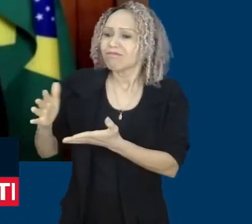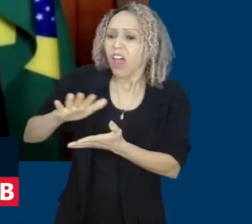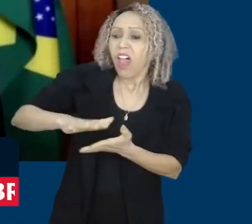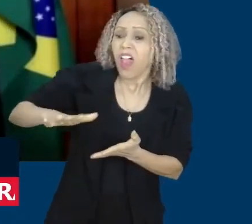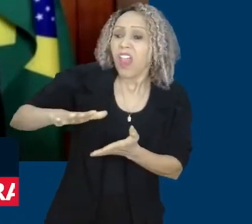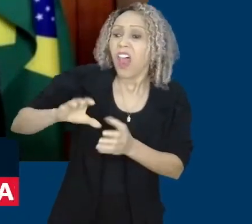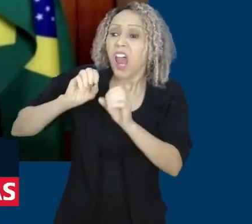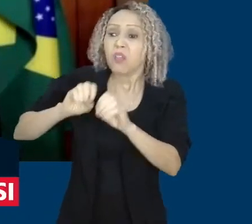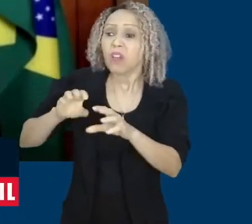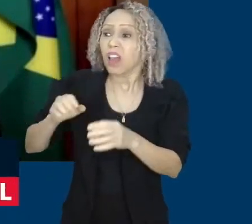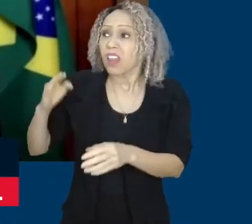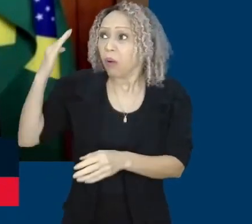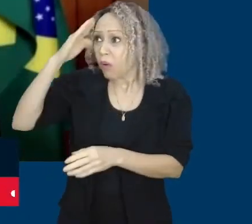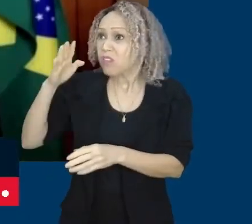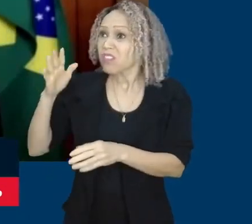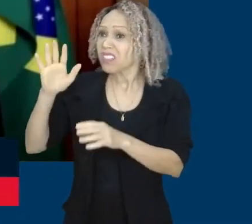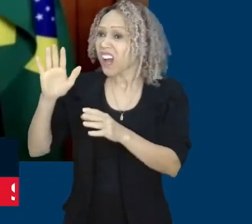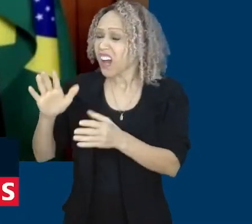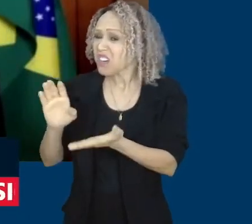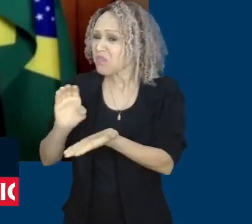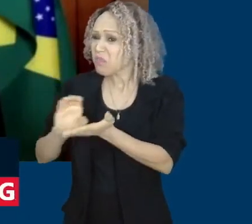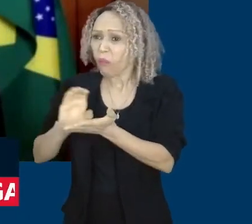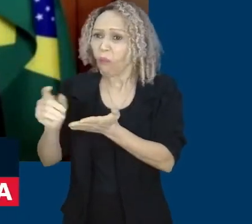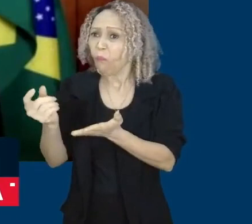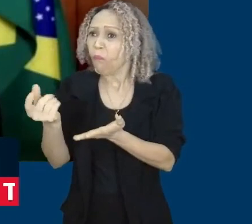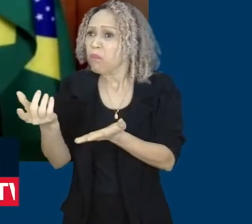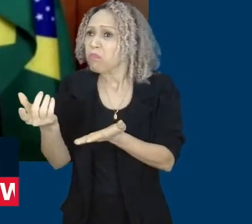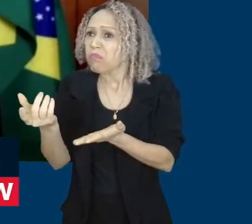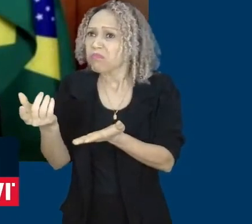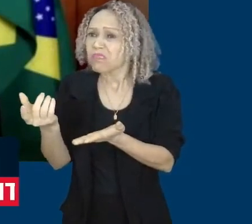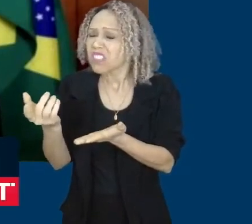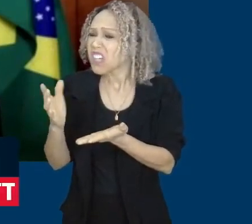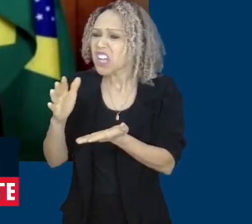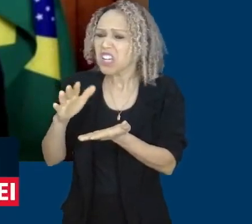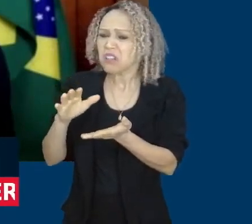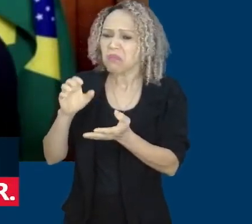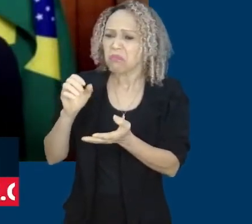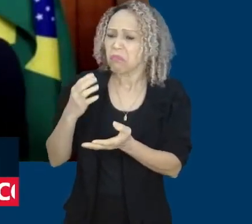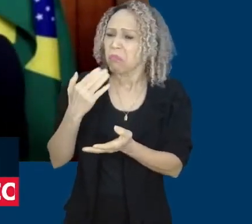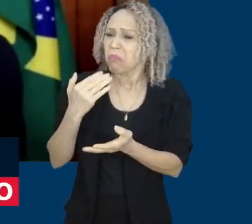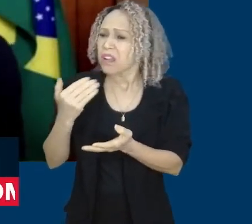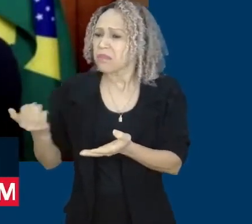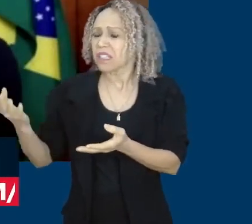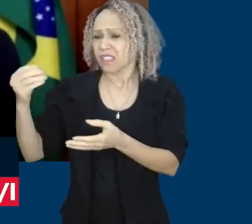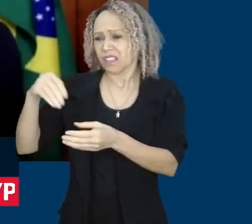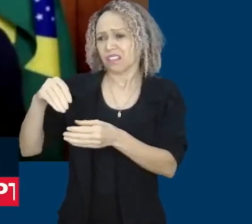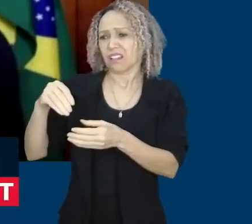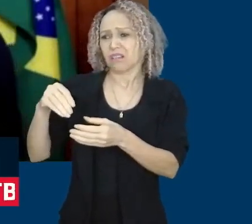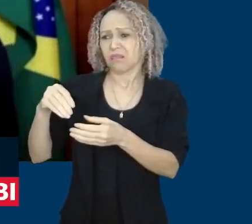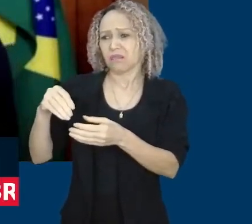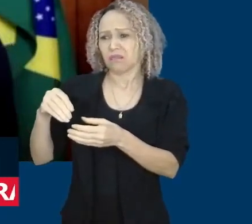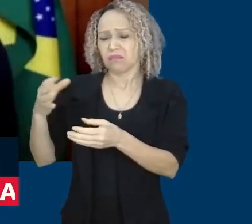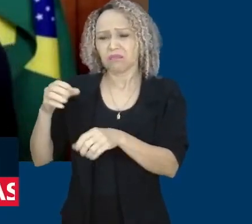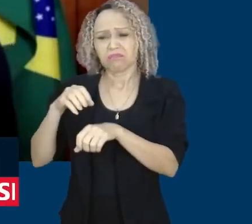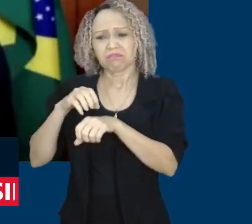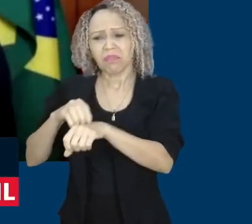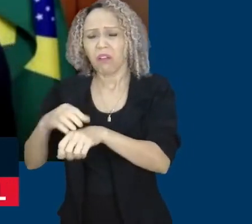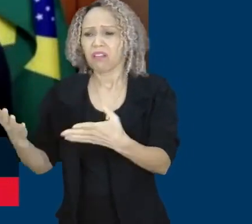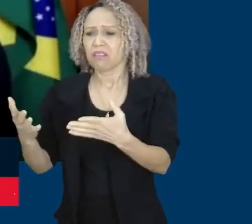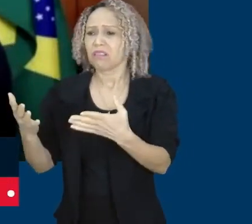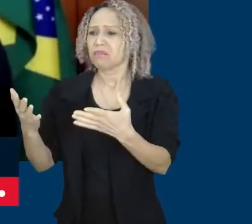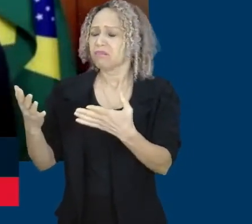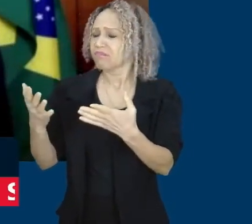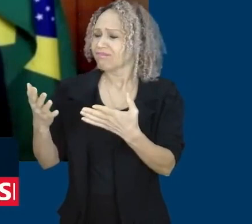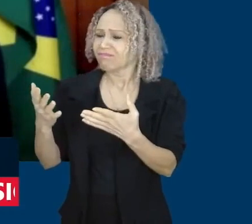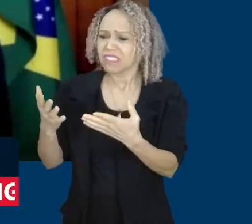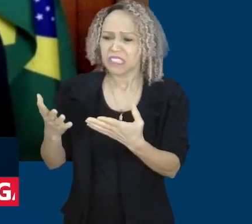crianças nas escolas, são 50 milhões de estudantes, não tem dinheiro para remédio na farmácia popular, não tem dinheiro para a valorização do